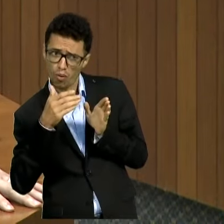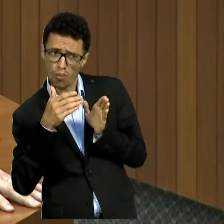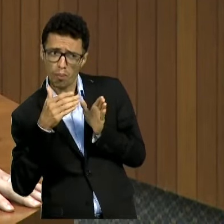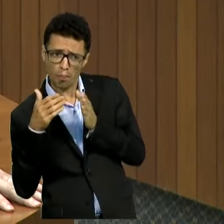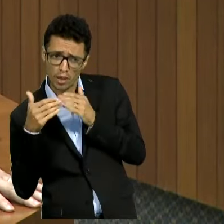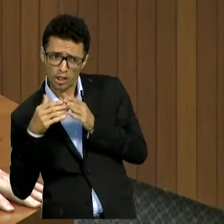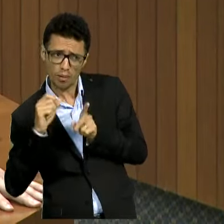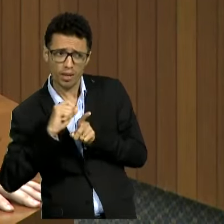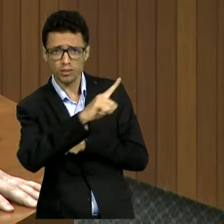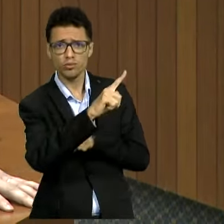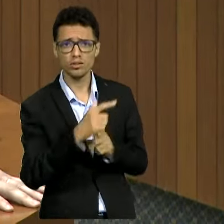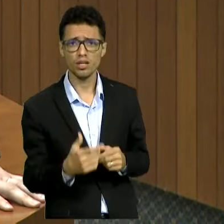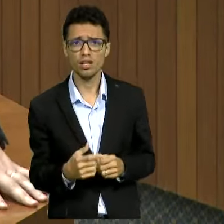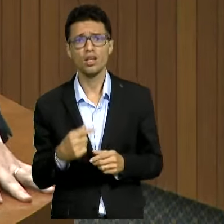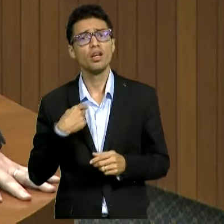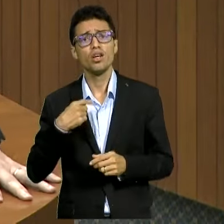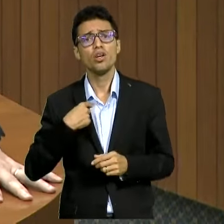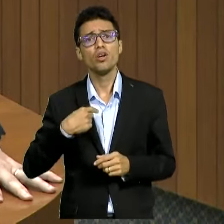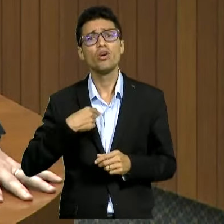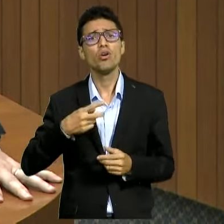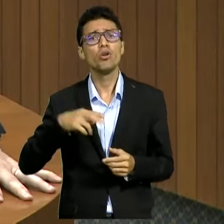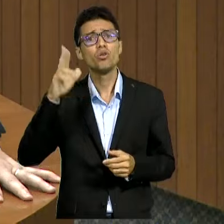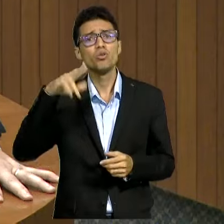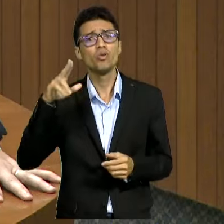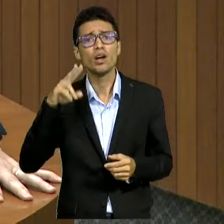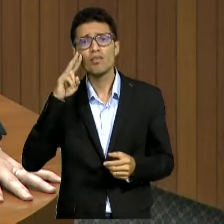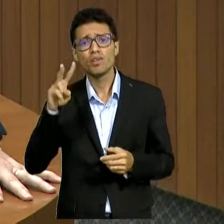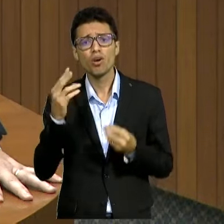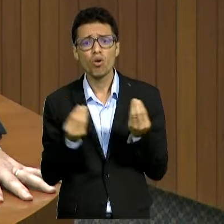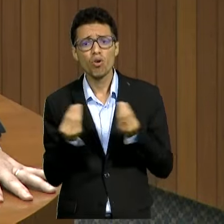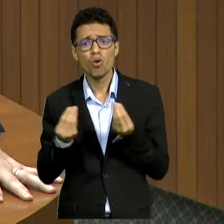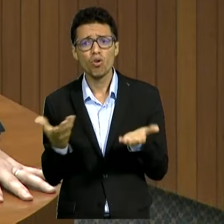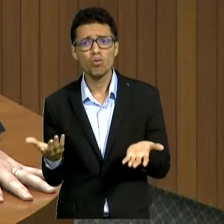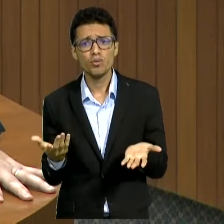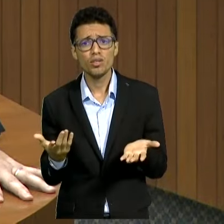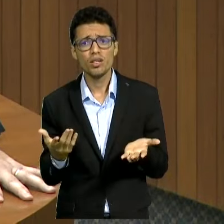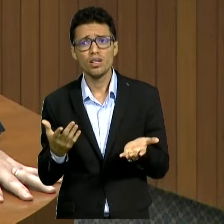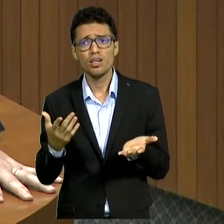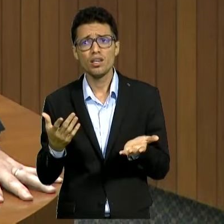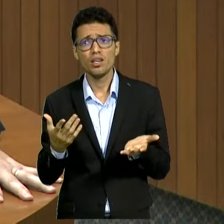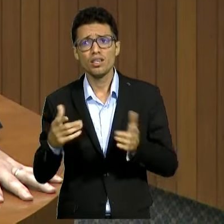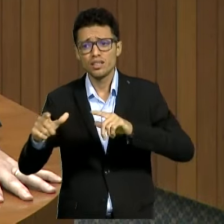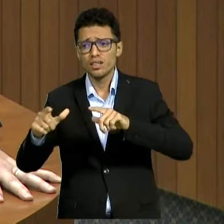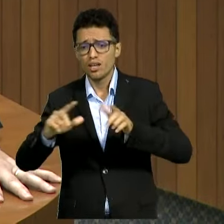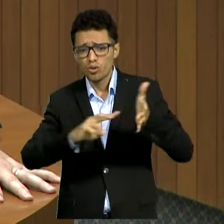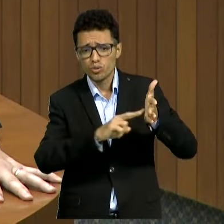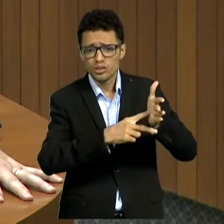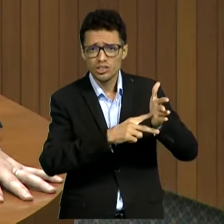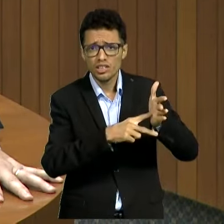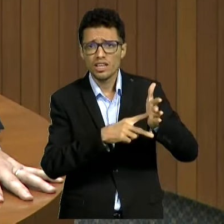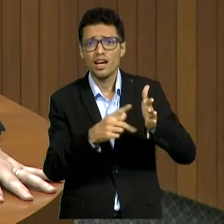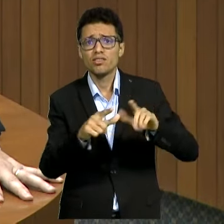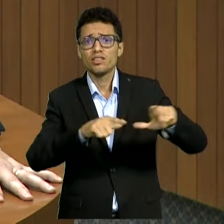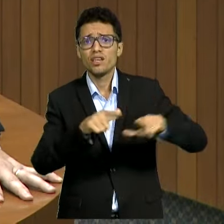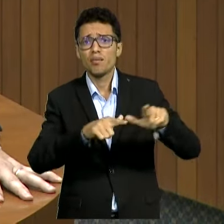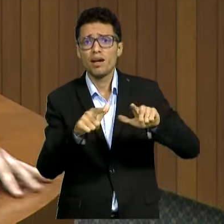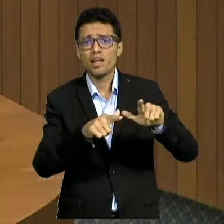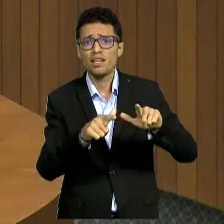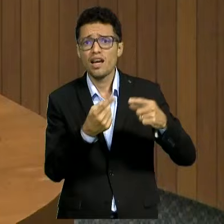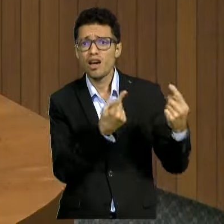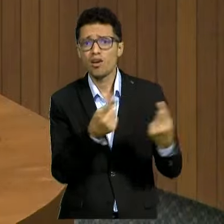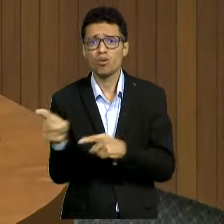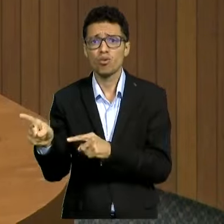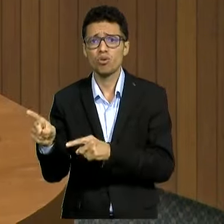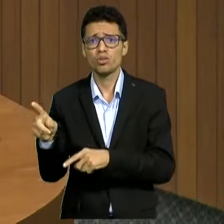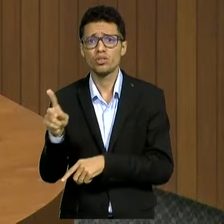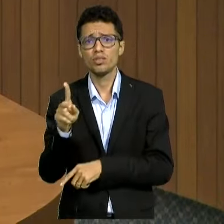sindicato trabalhar contra os professores. Para mim é novidade. E olha que eu sou advogado. Eu